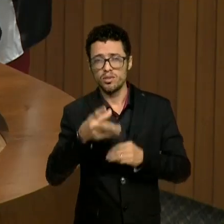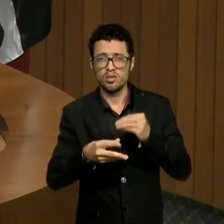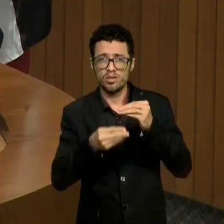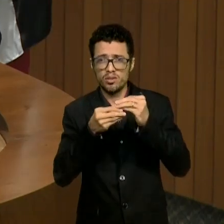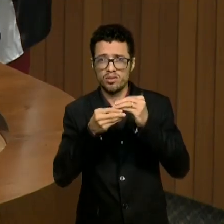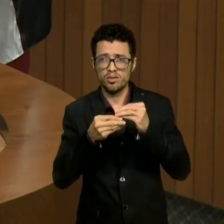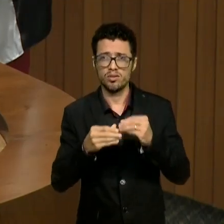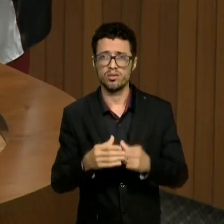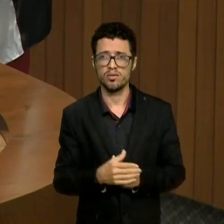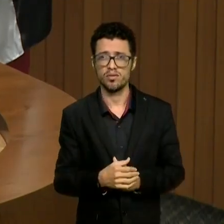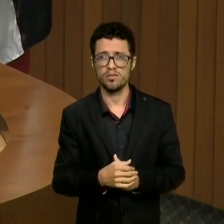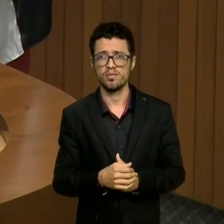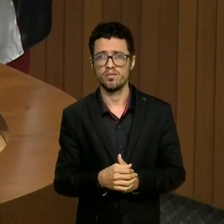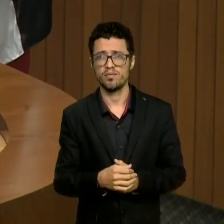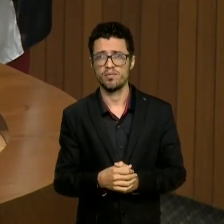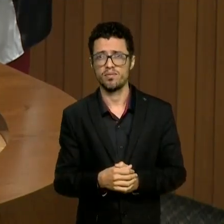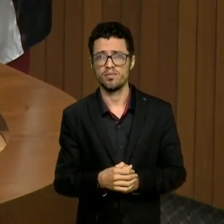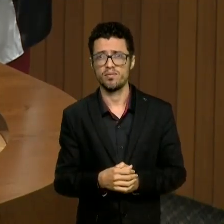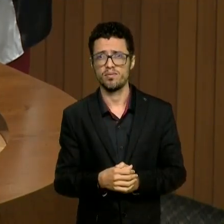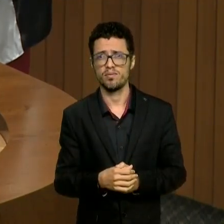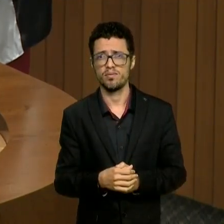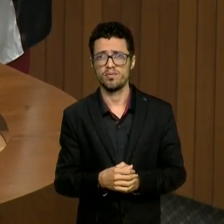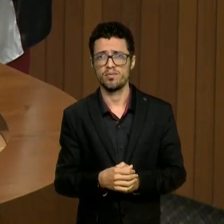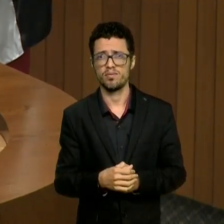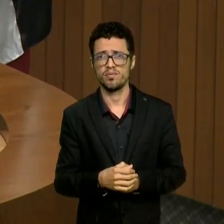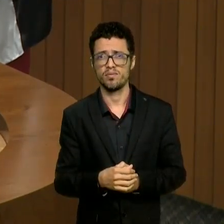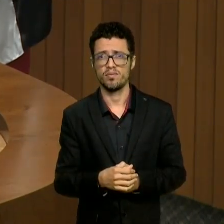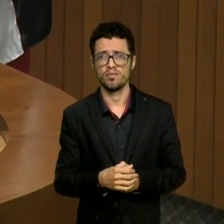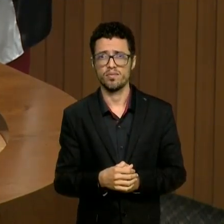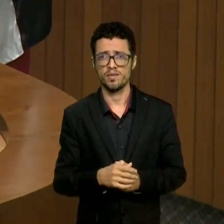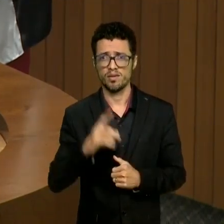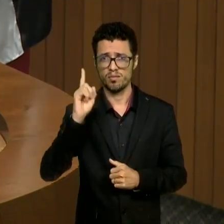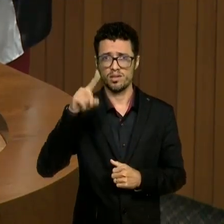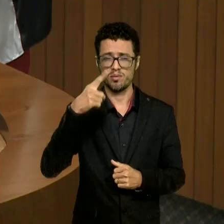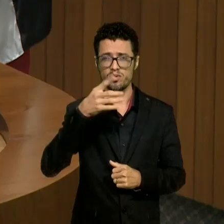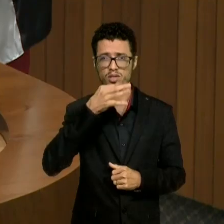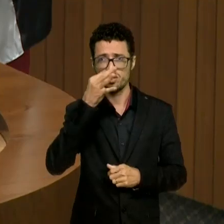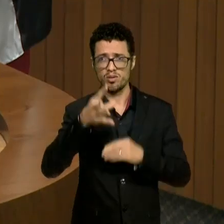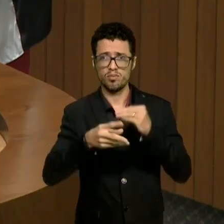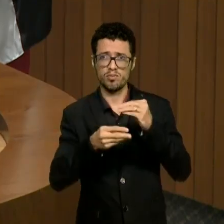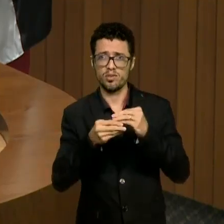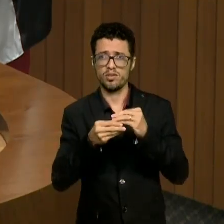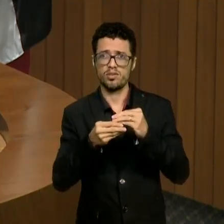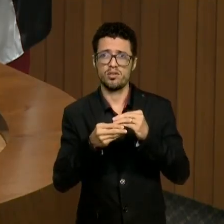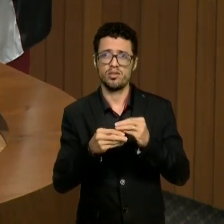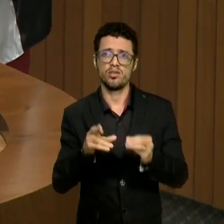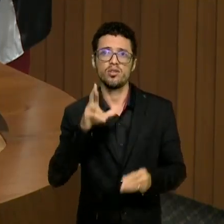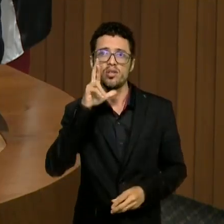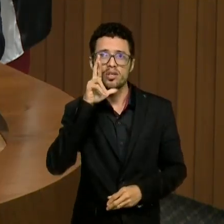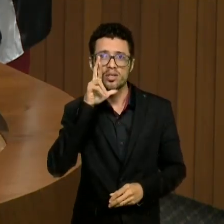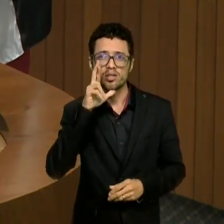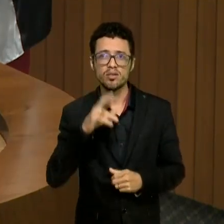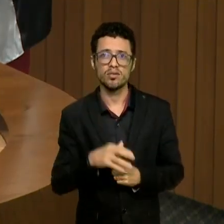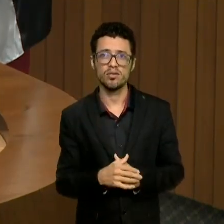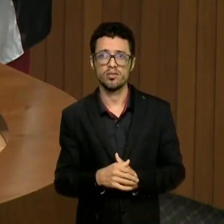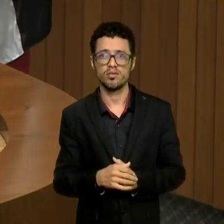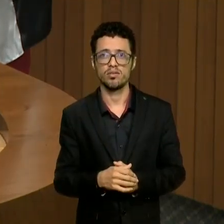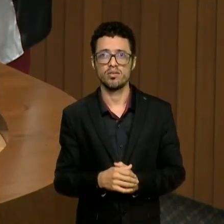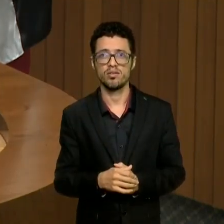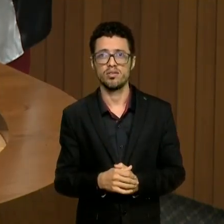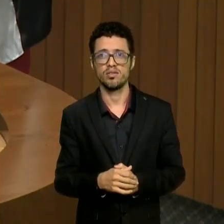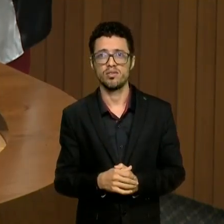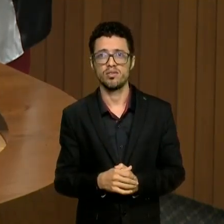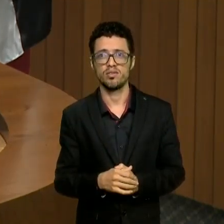fale. Mas após a parte do deputado Rodrigo. Pode falar, vocês todos aí. Aí o senhor ainda só o finalzinho.